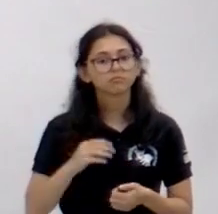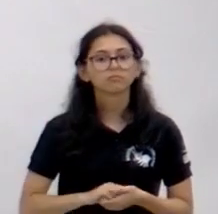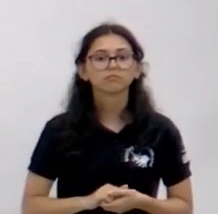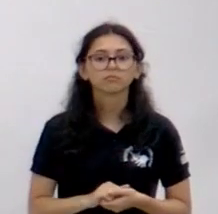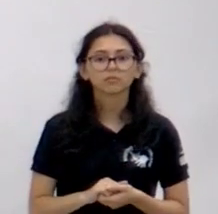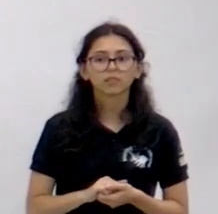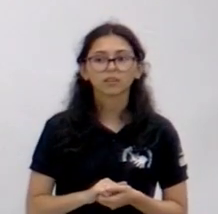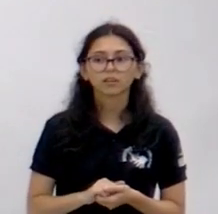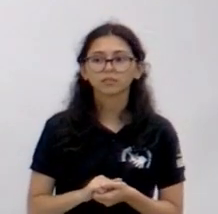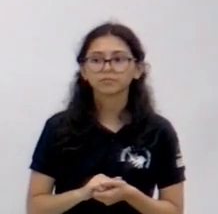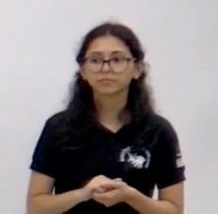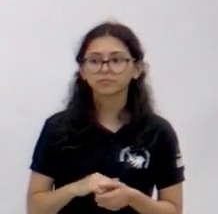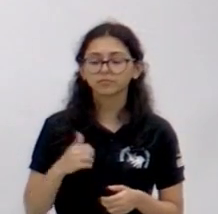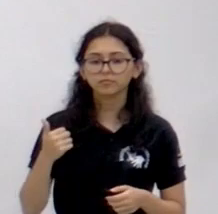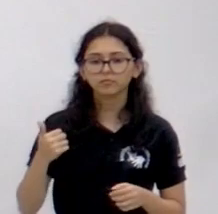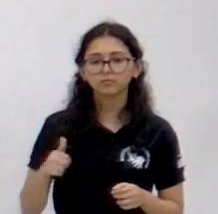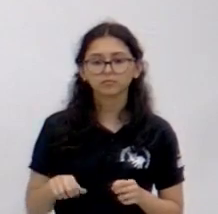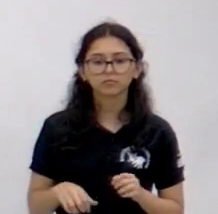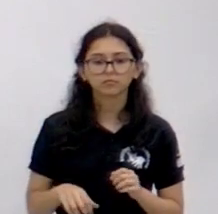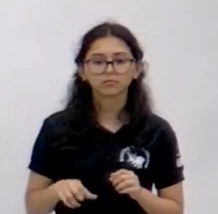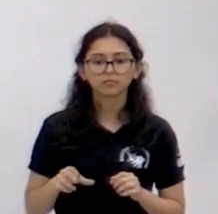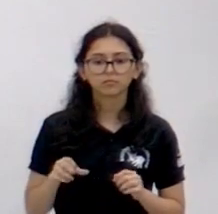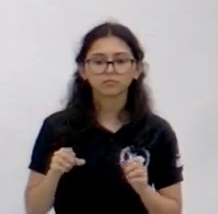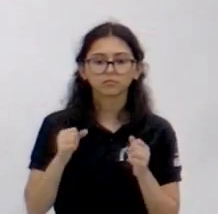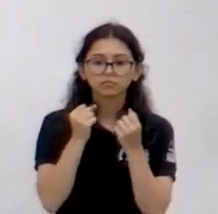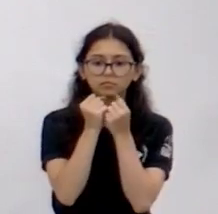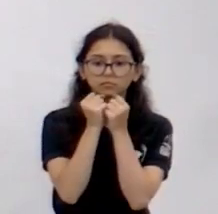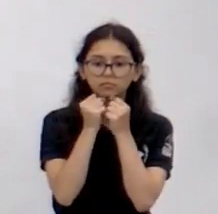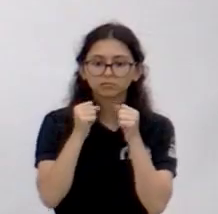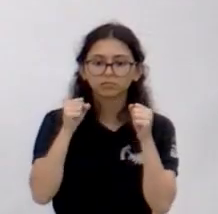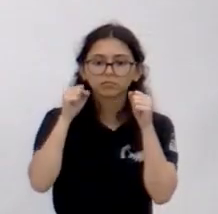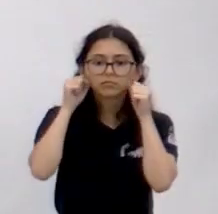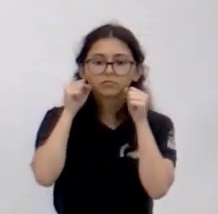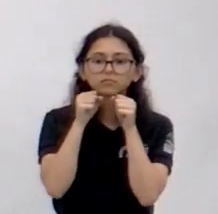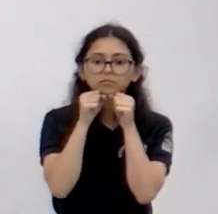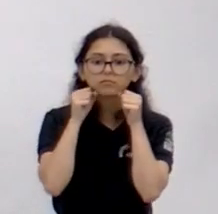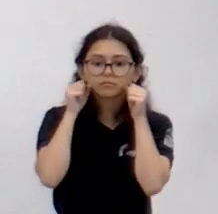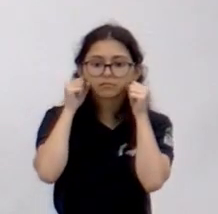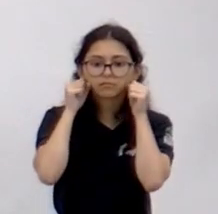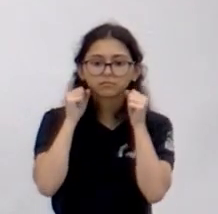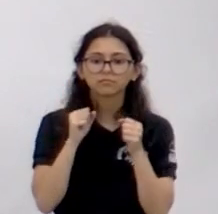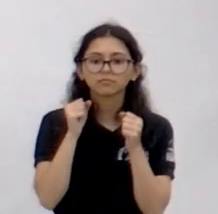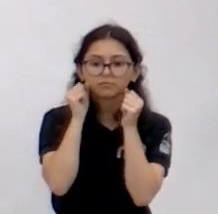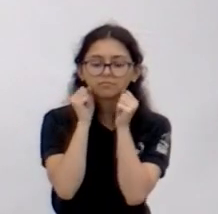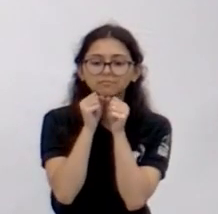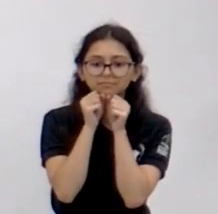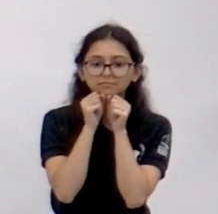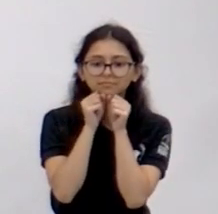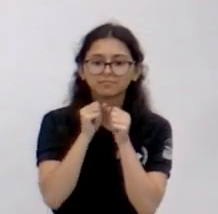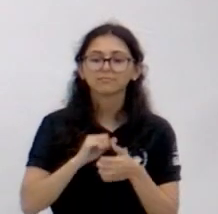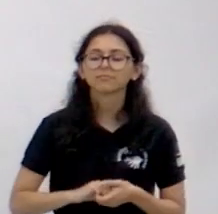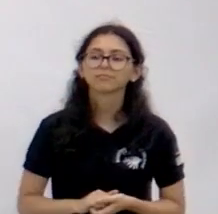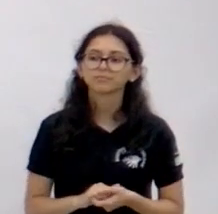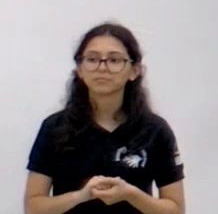Está registrada lá em 1 Samuel capítulo 17, versos 34 a 36, quando